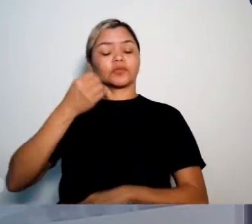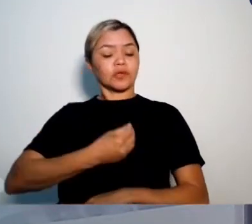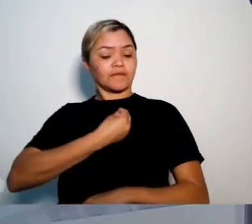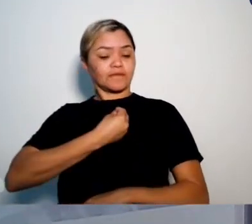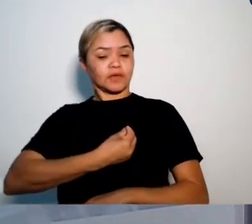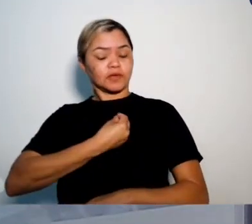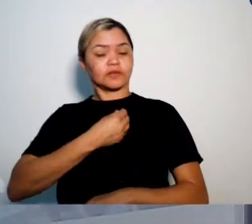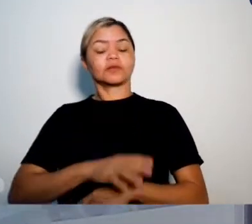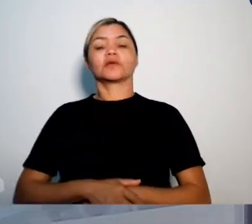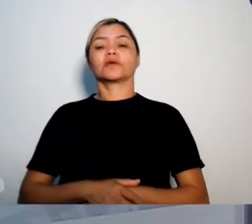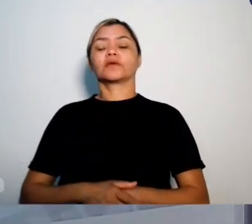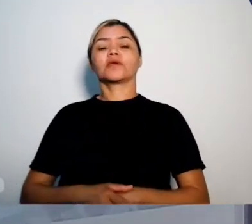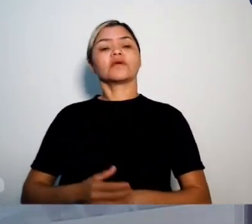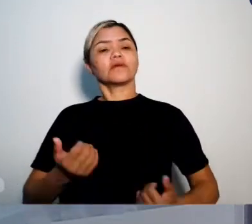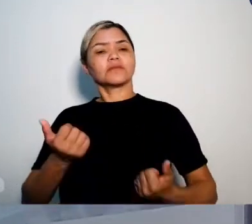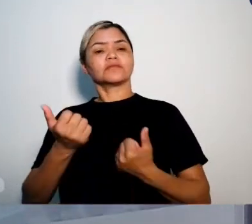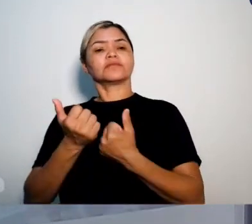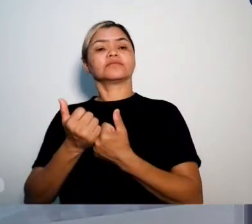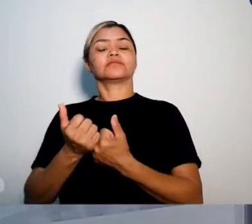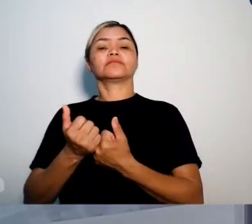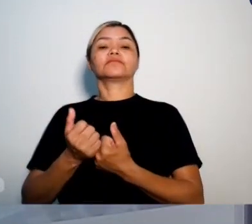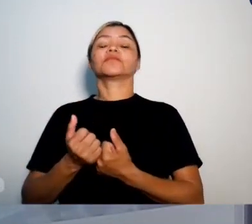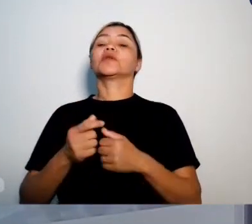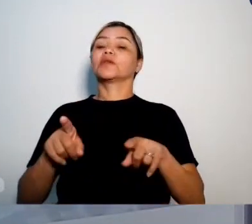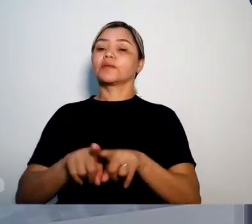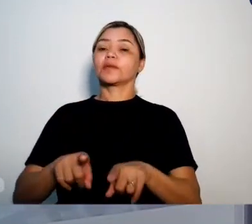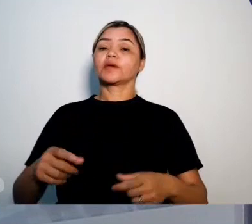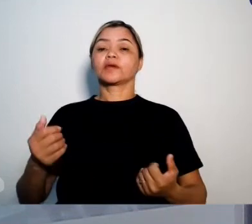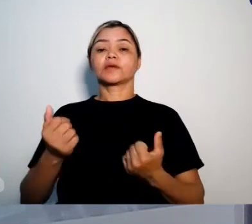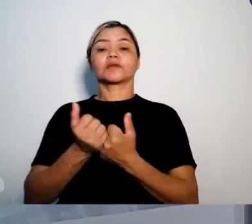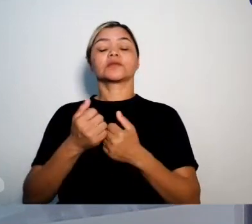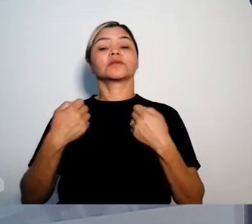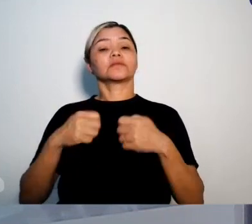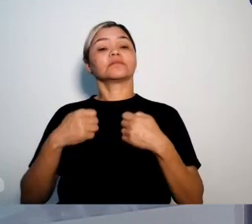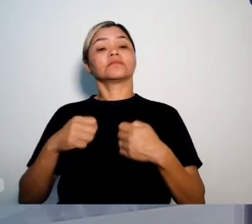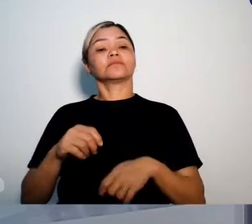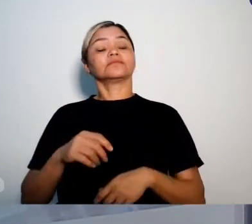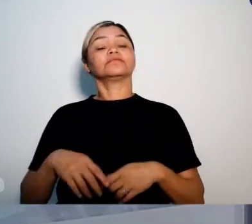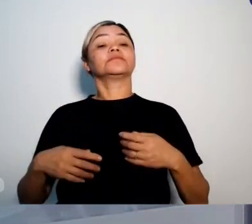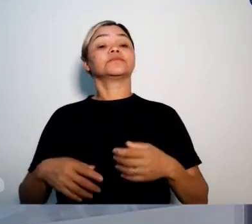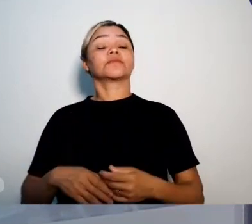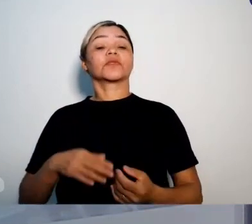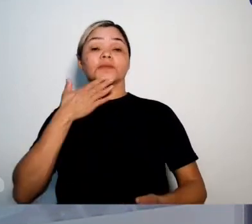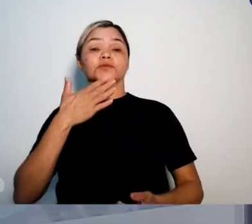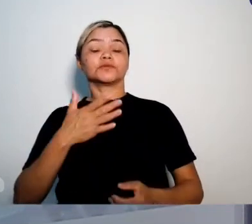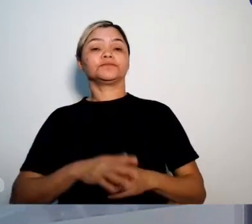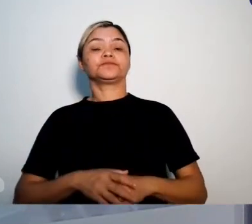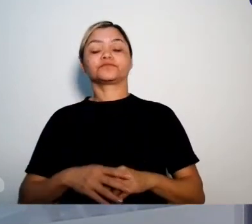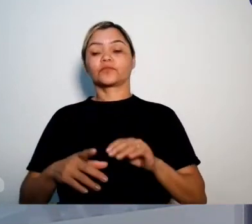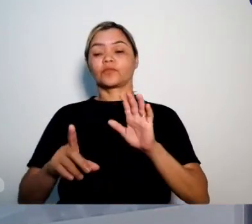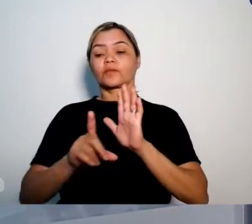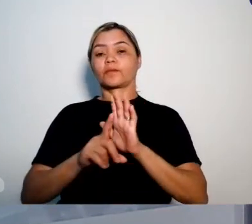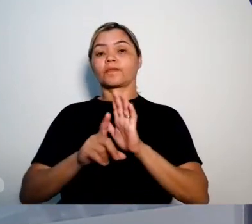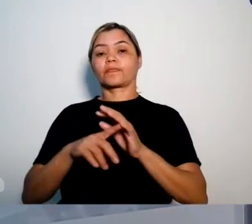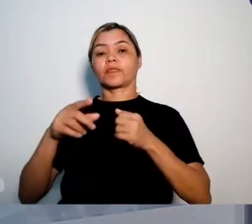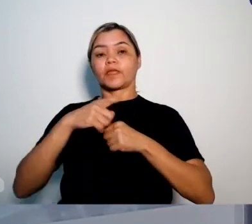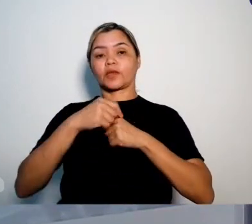apoiaram, e tive a oportunidade de apoiá-los na demanda que queriam. Construímos uma lei, um artigo, na